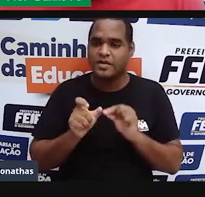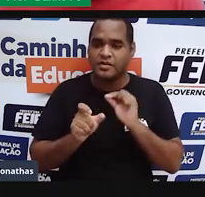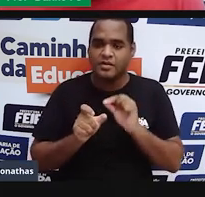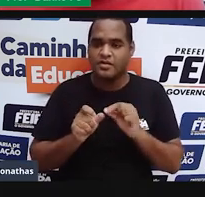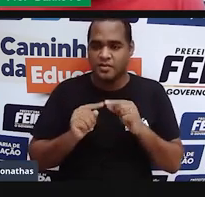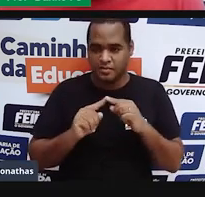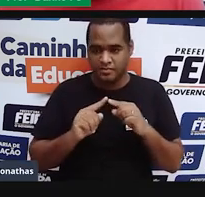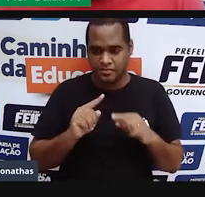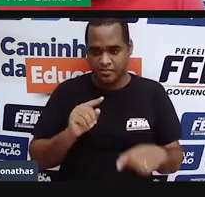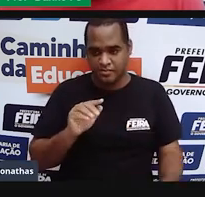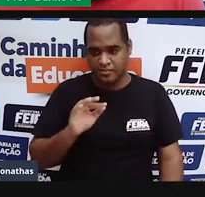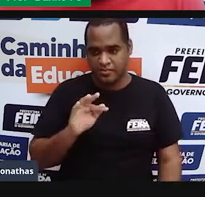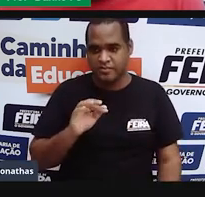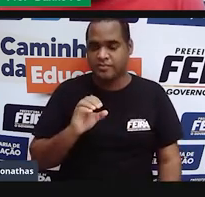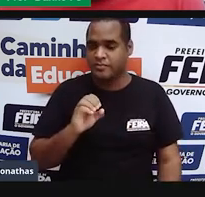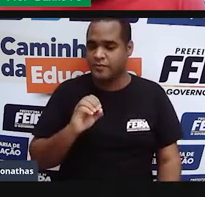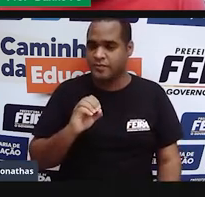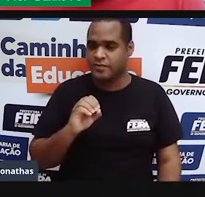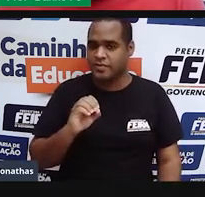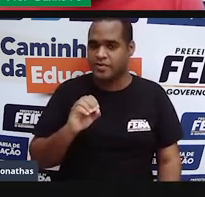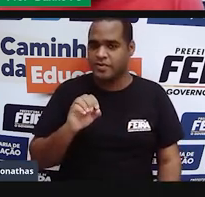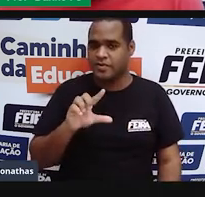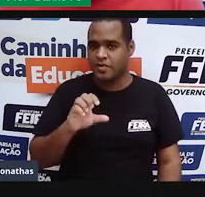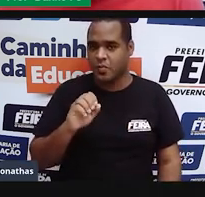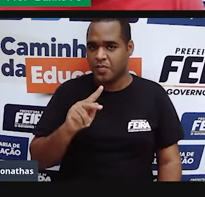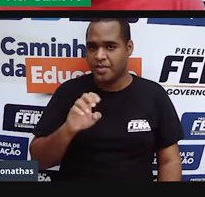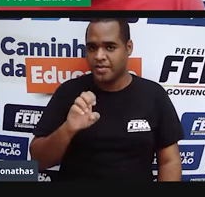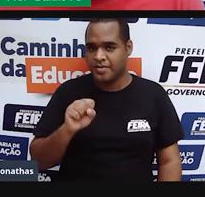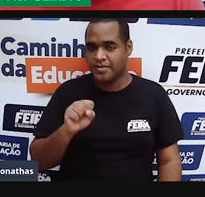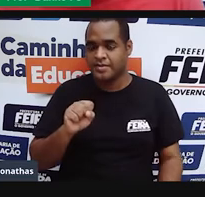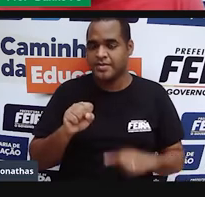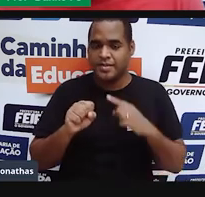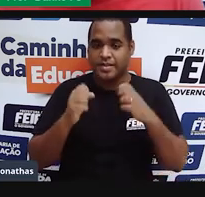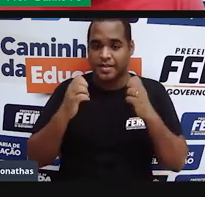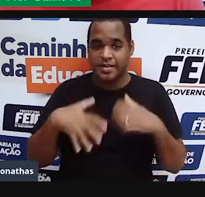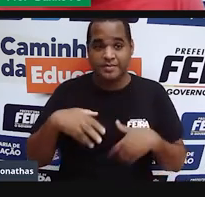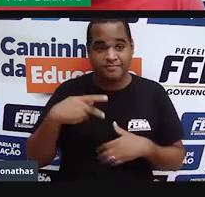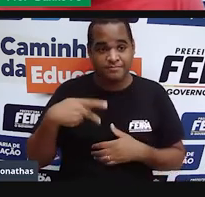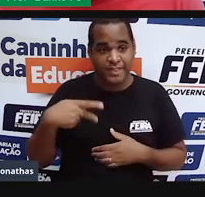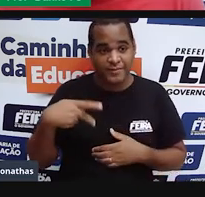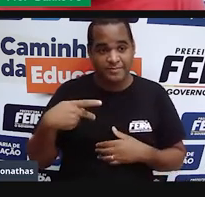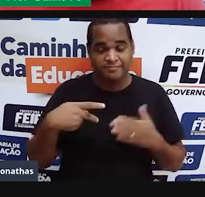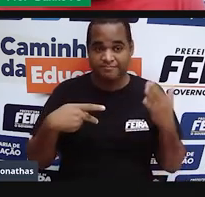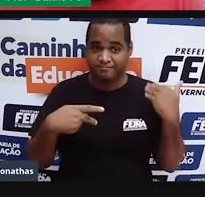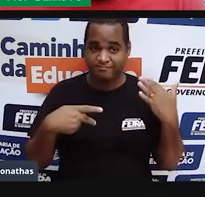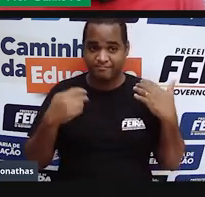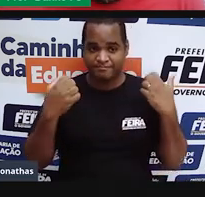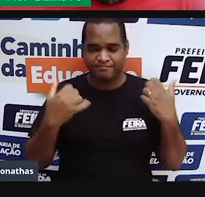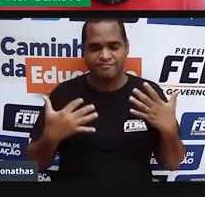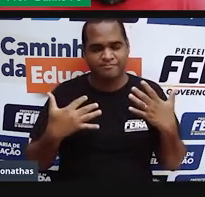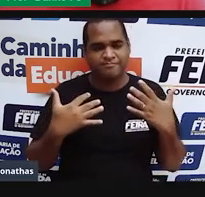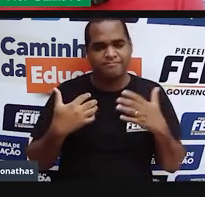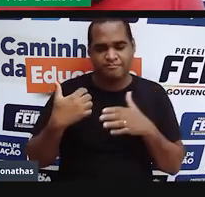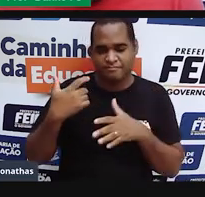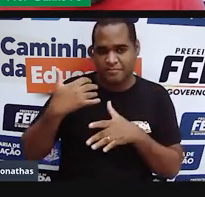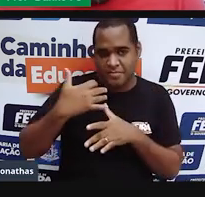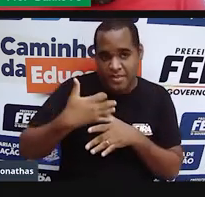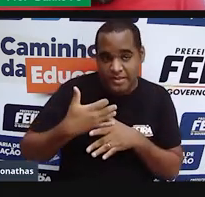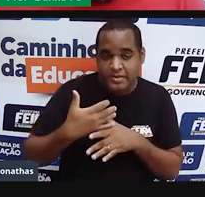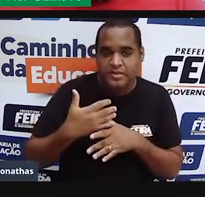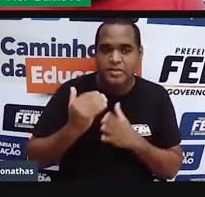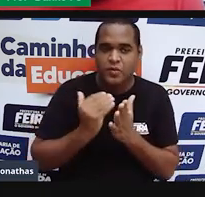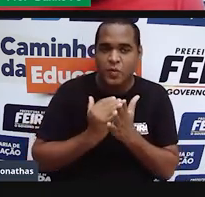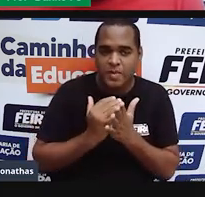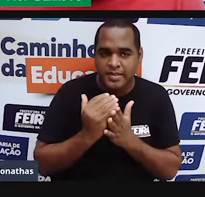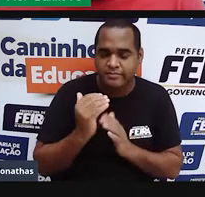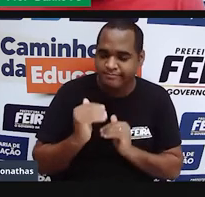o Solano López, que era o ditador do Paraguai à época. Ele vinha